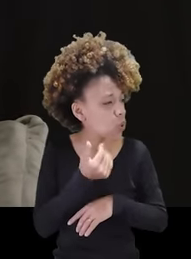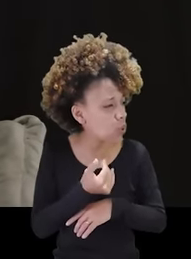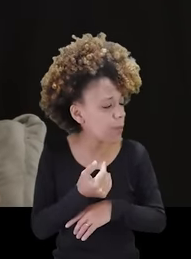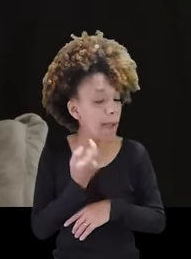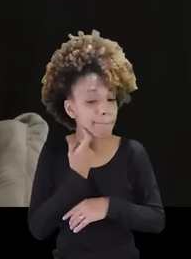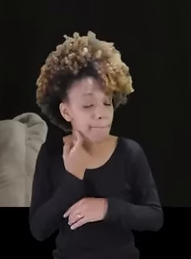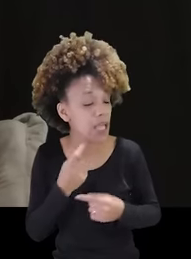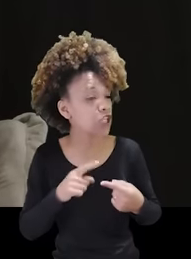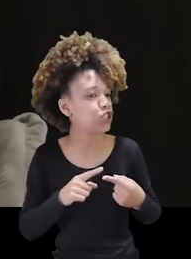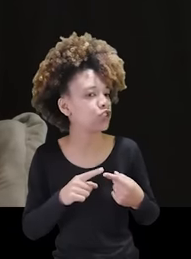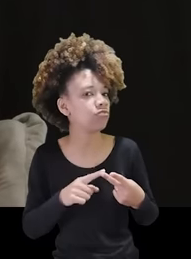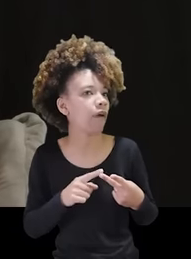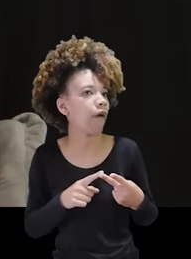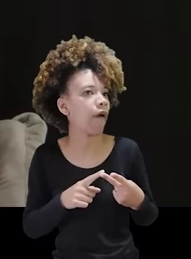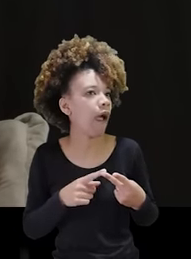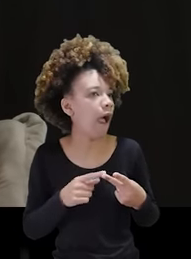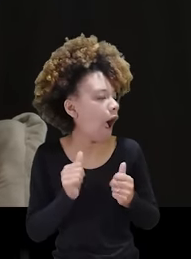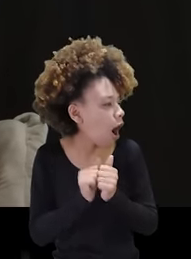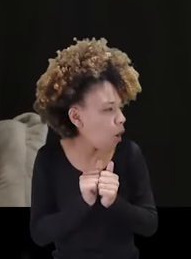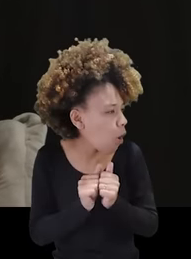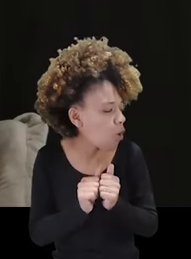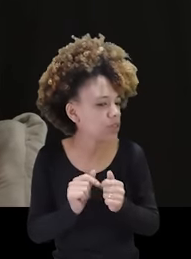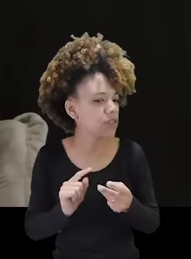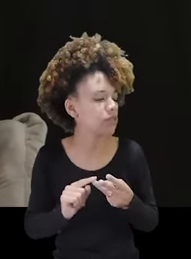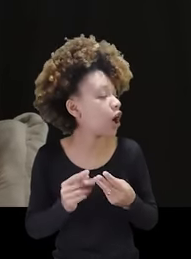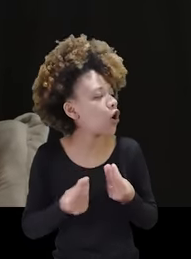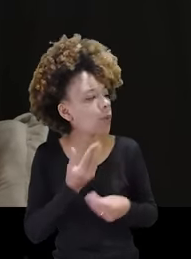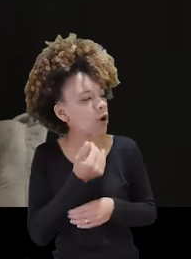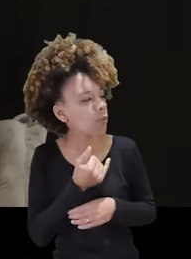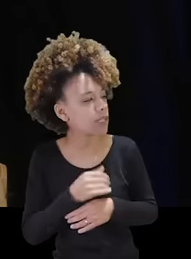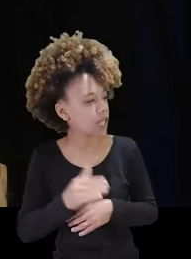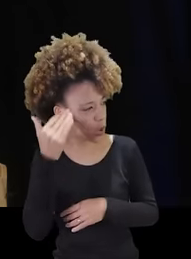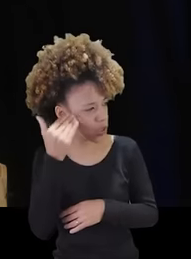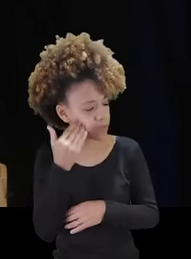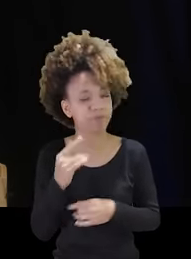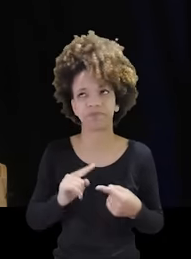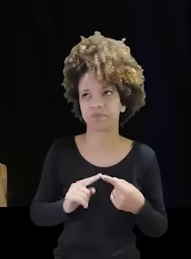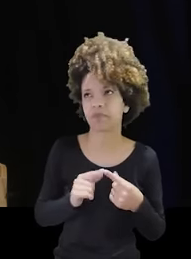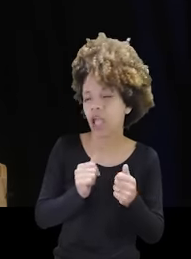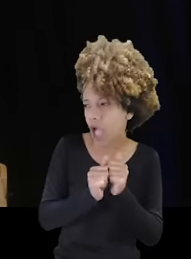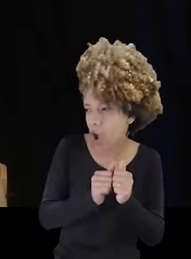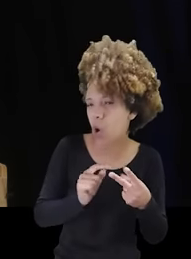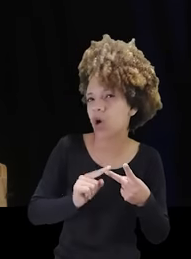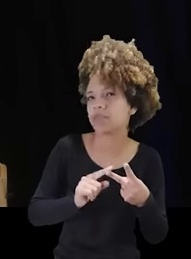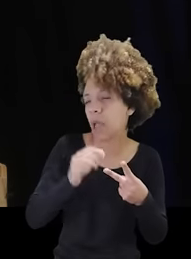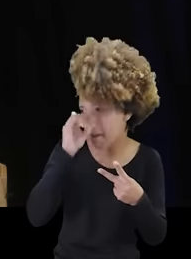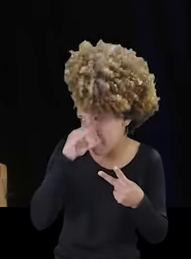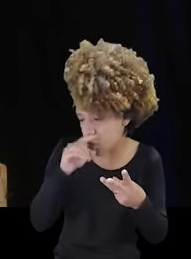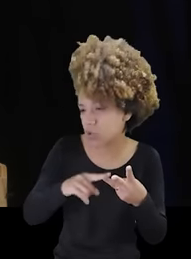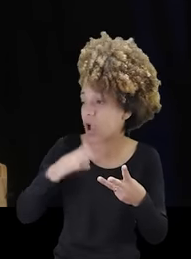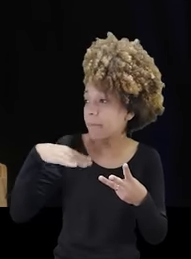muita carne não vem muito peixe muita coisa de arroz e tal como é que a comida coreana assim é arroz carne de porco